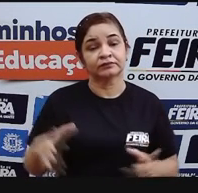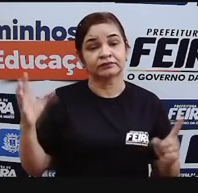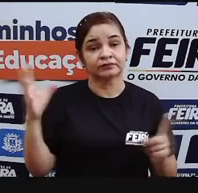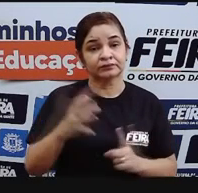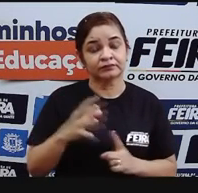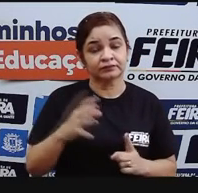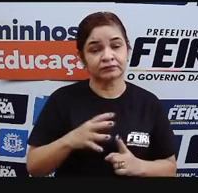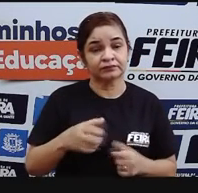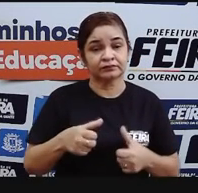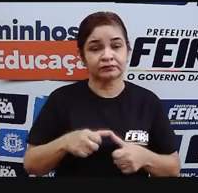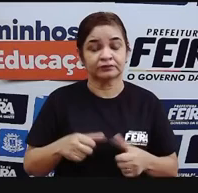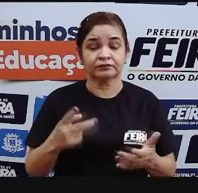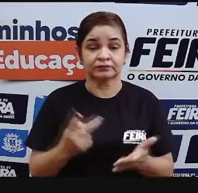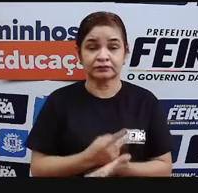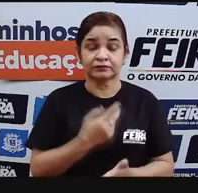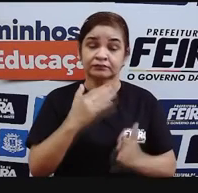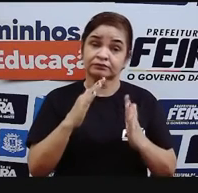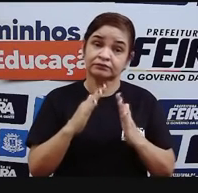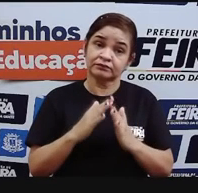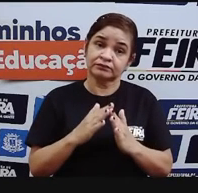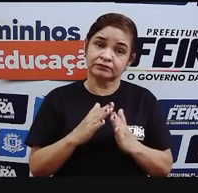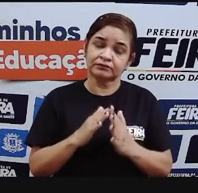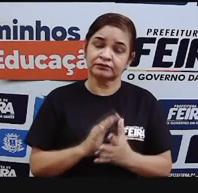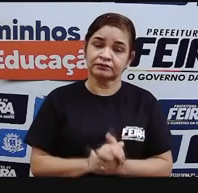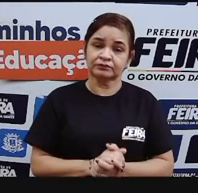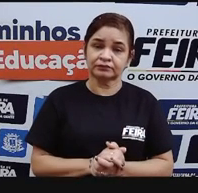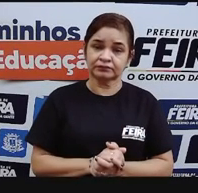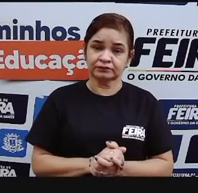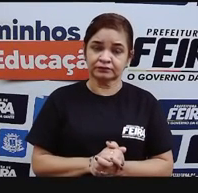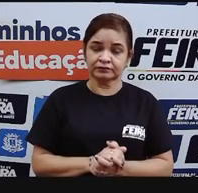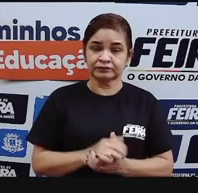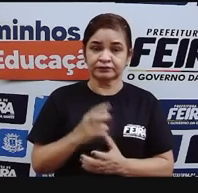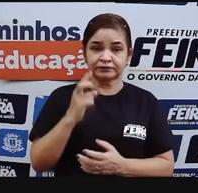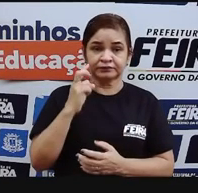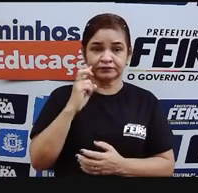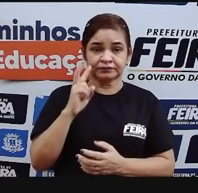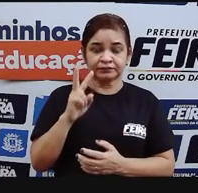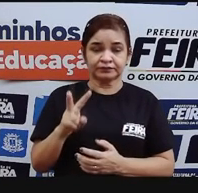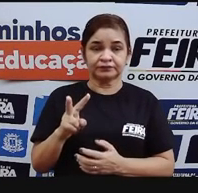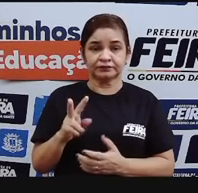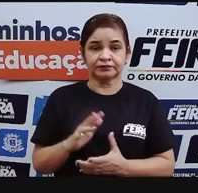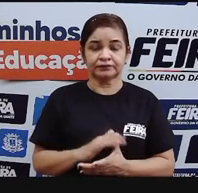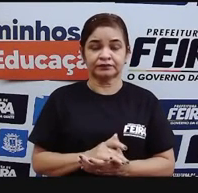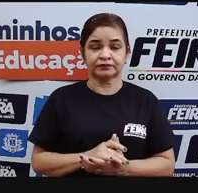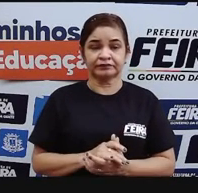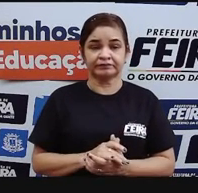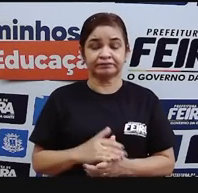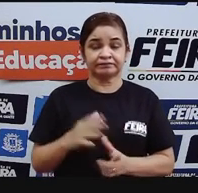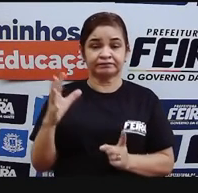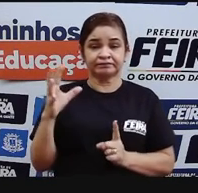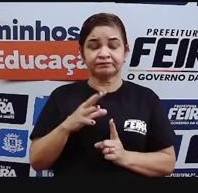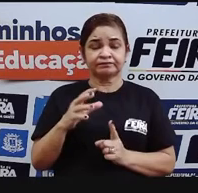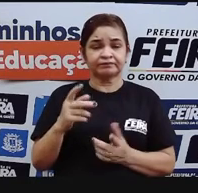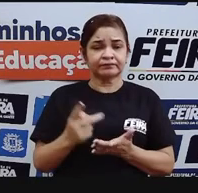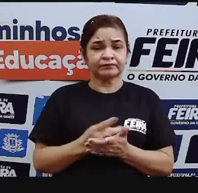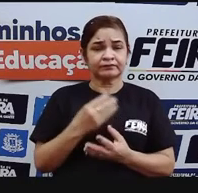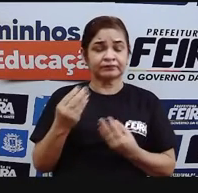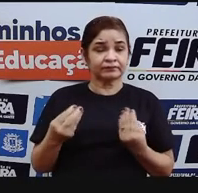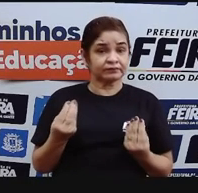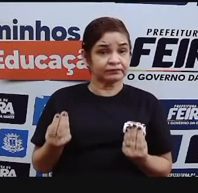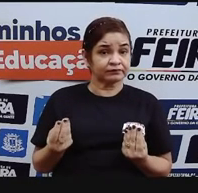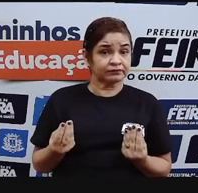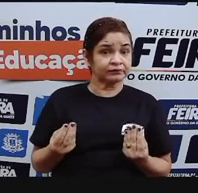violências sofridas. E como vocês podem observar, ó, a maior parte dessas violências ocorre no